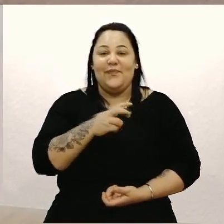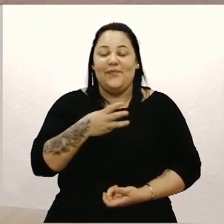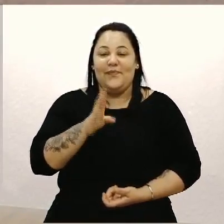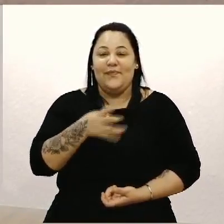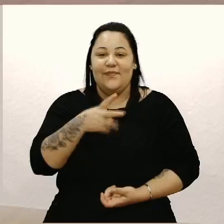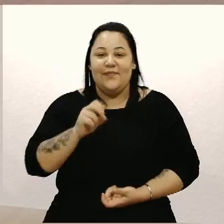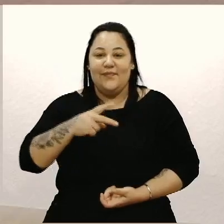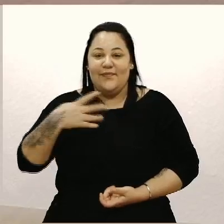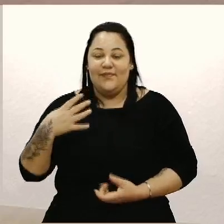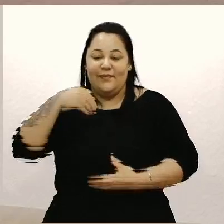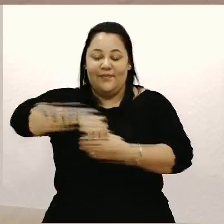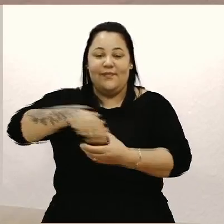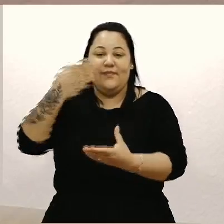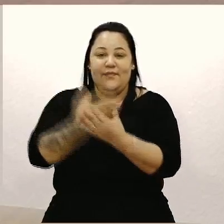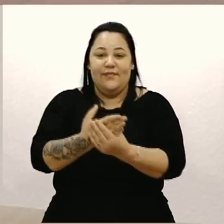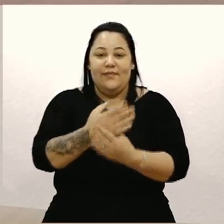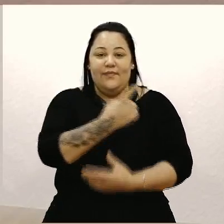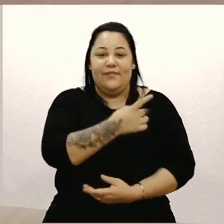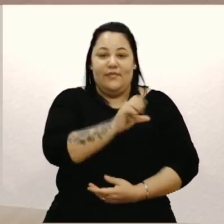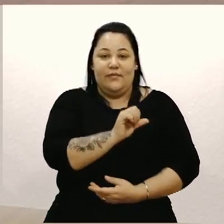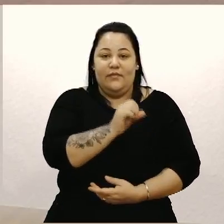153/2024, contido no processo número